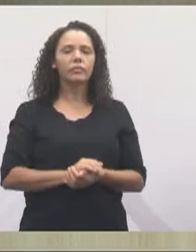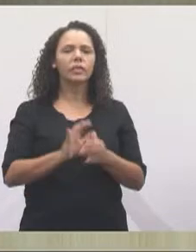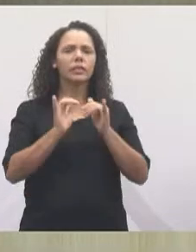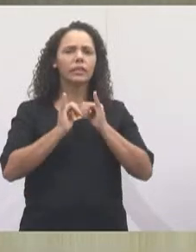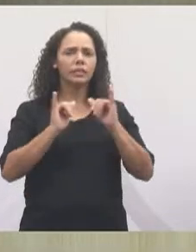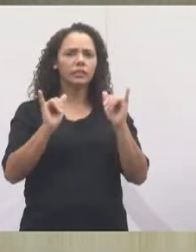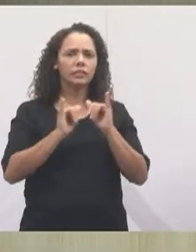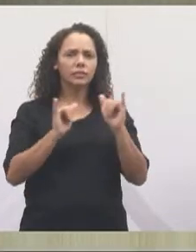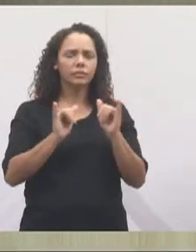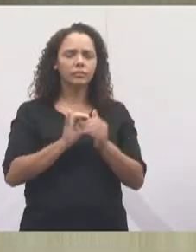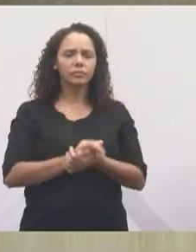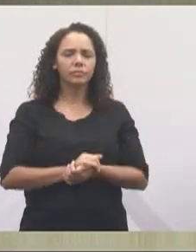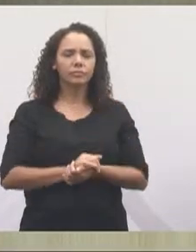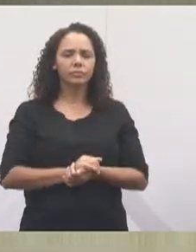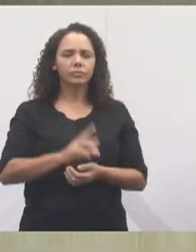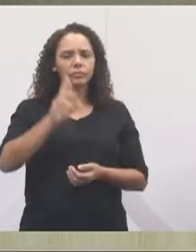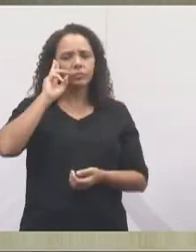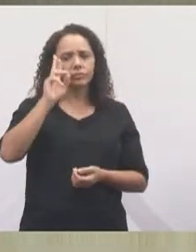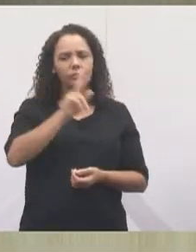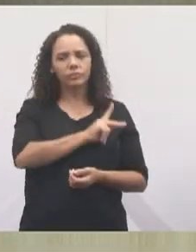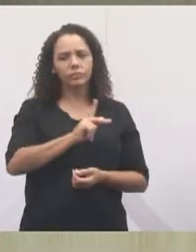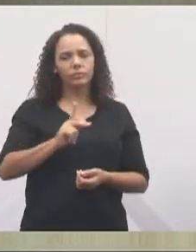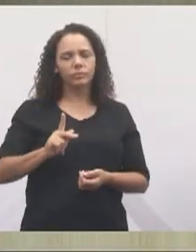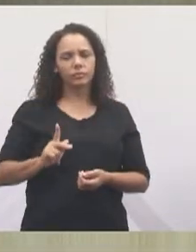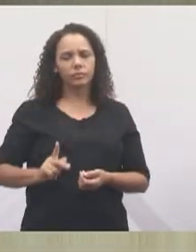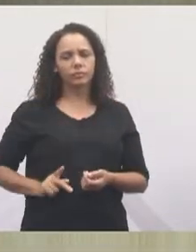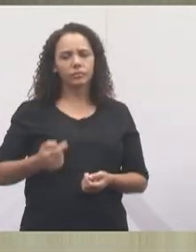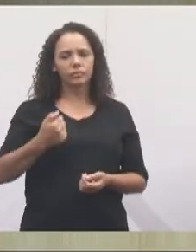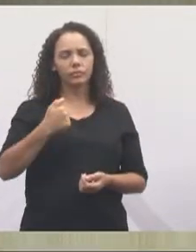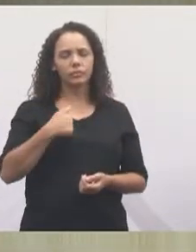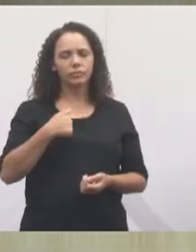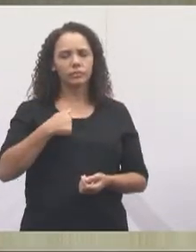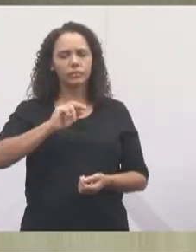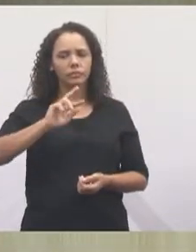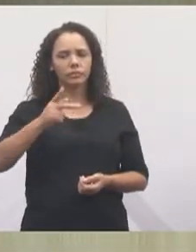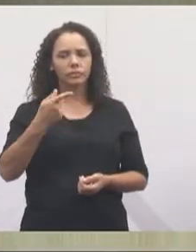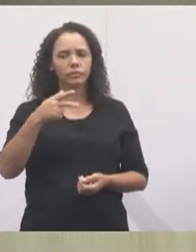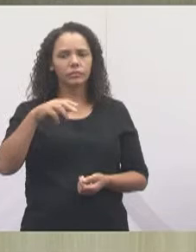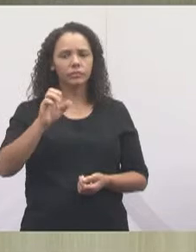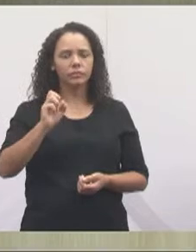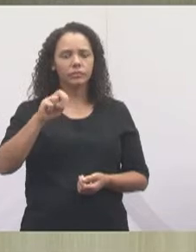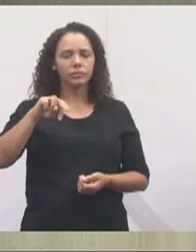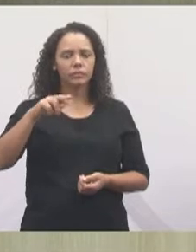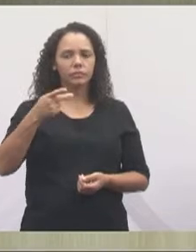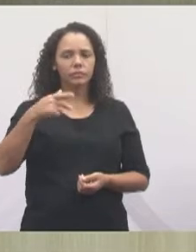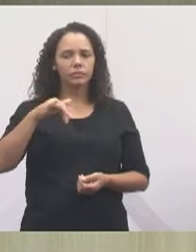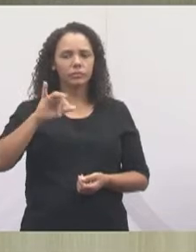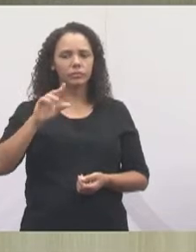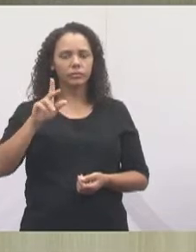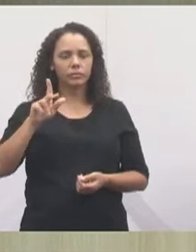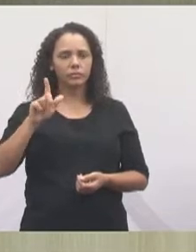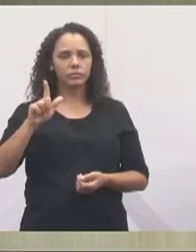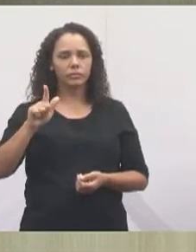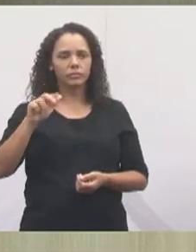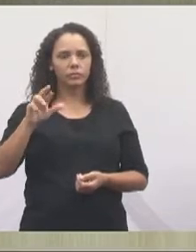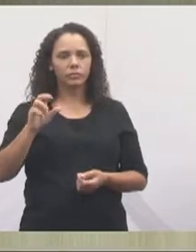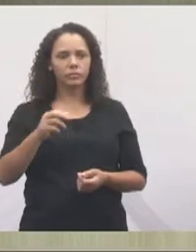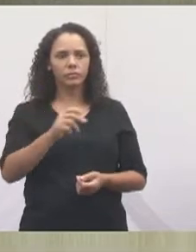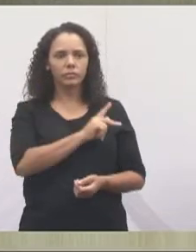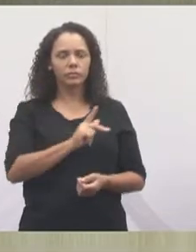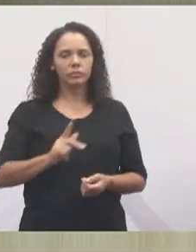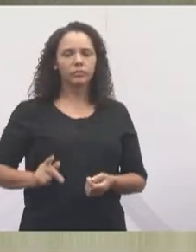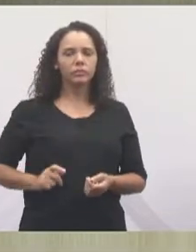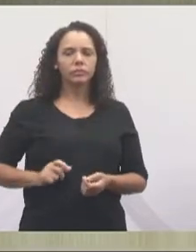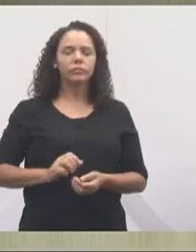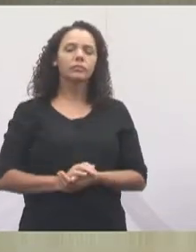democrático senhor presidente eu Henrique Alberto da Silva presidente do partido social democrático de jacar e São